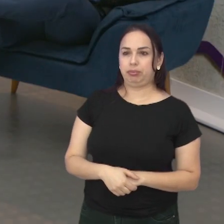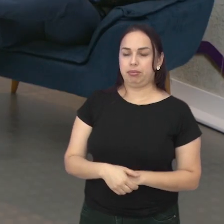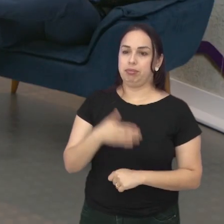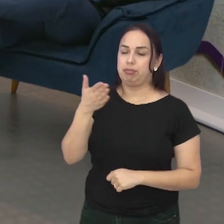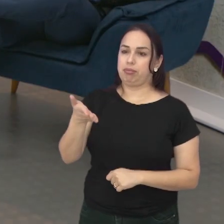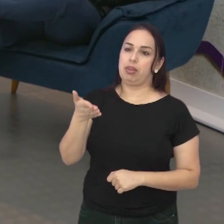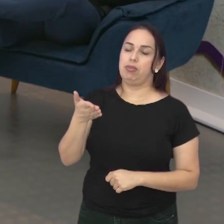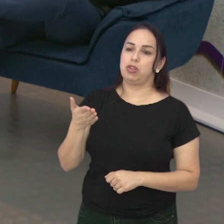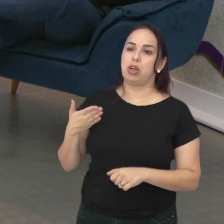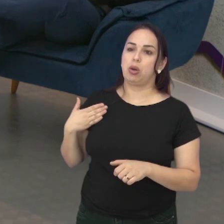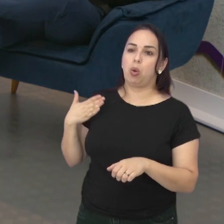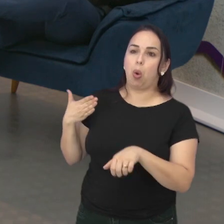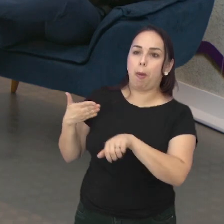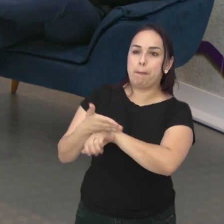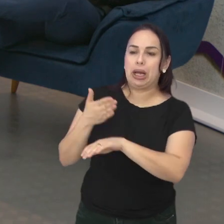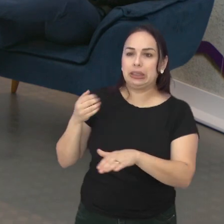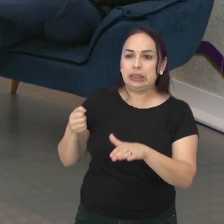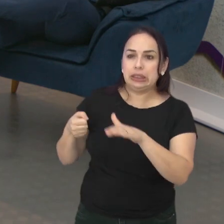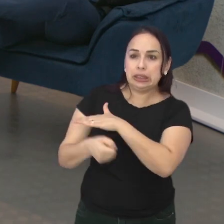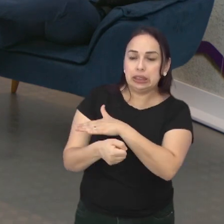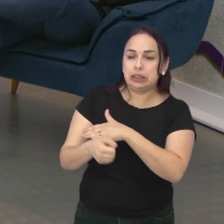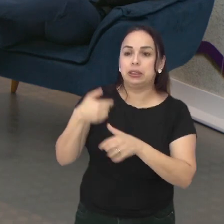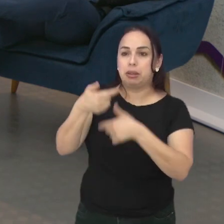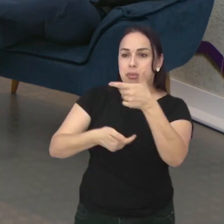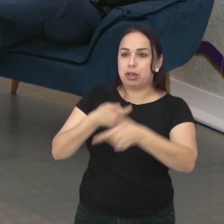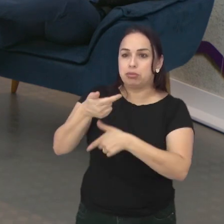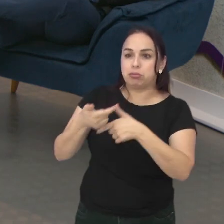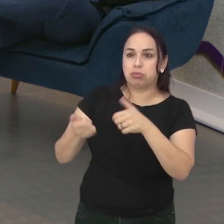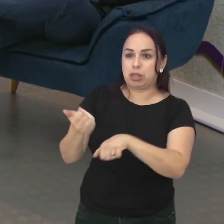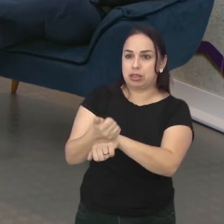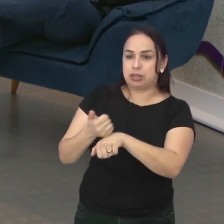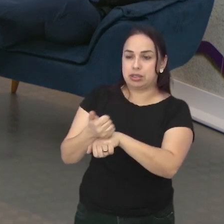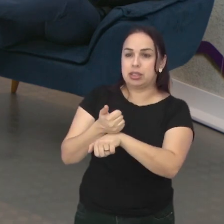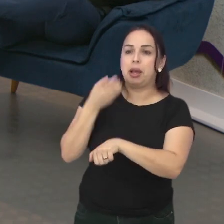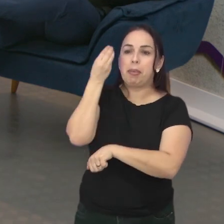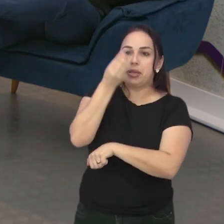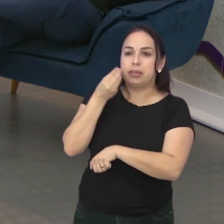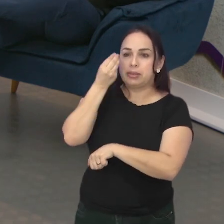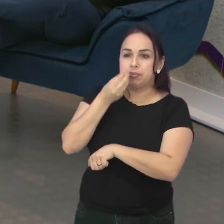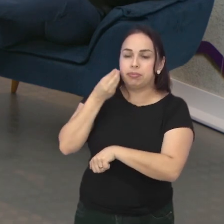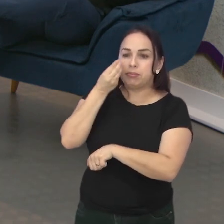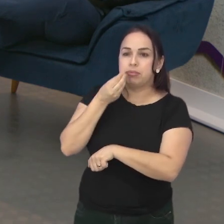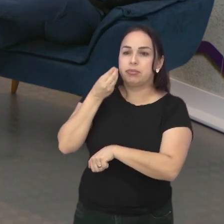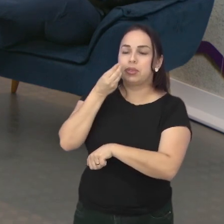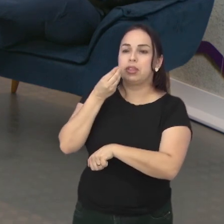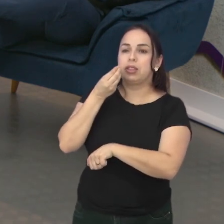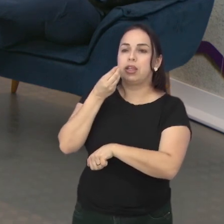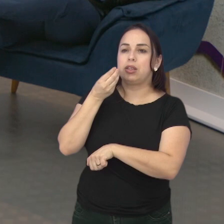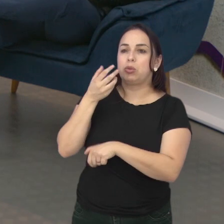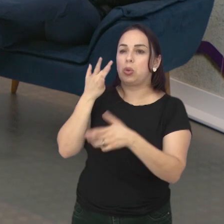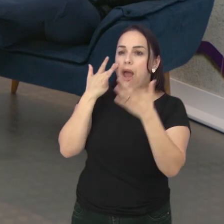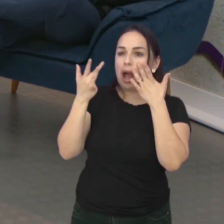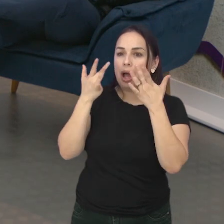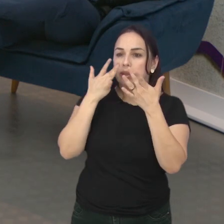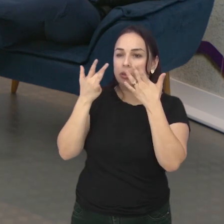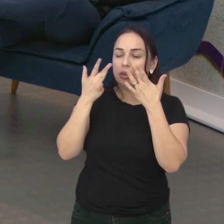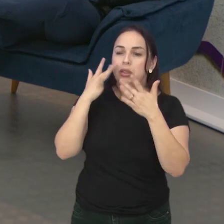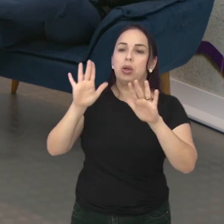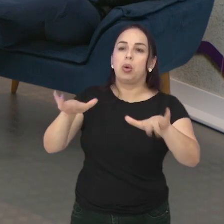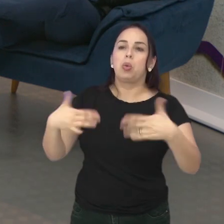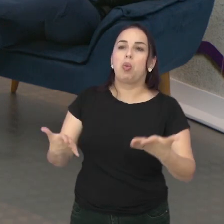E quando você ingressa na profissão, você tem as primeiras experiências com o